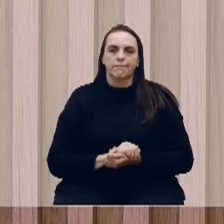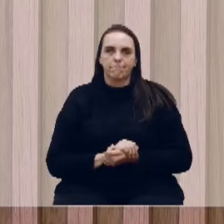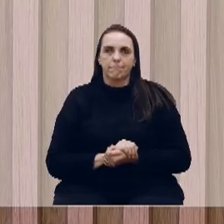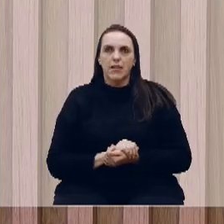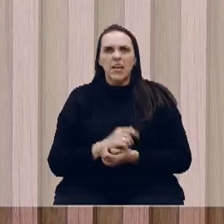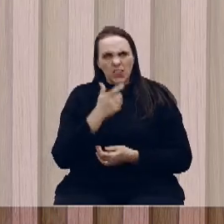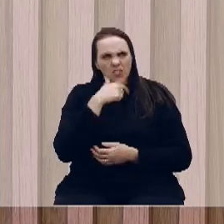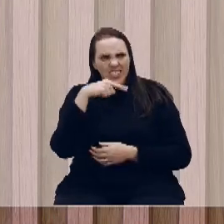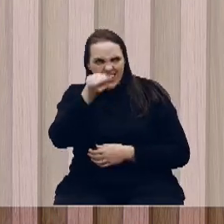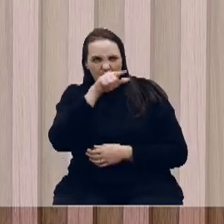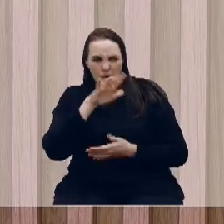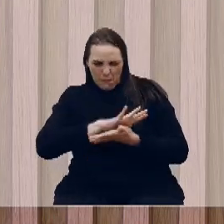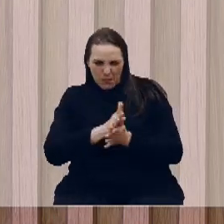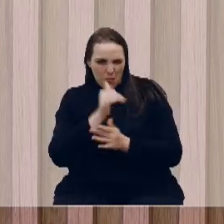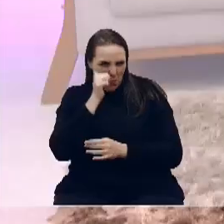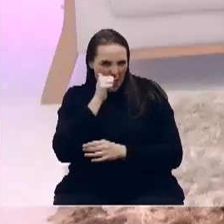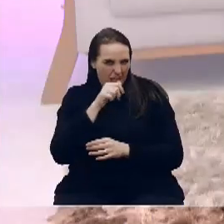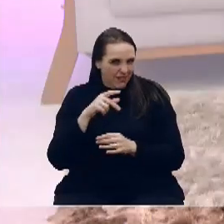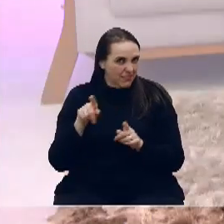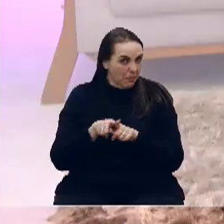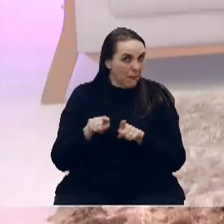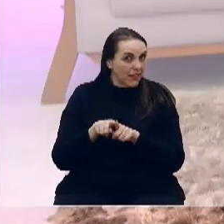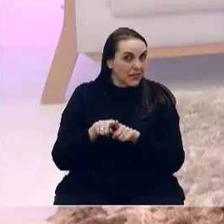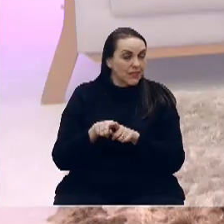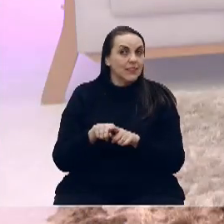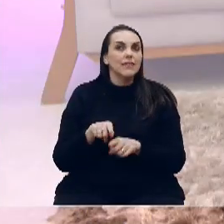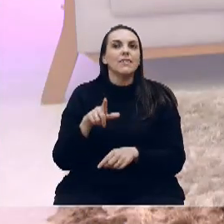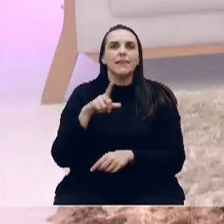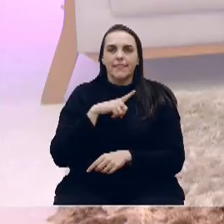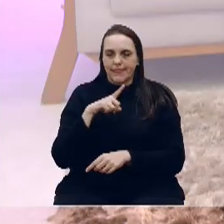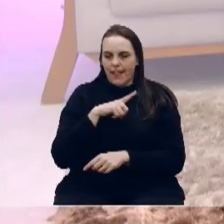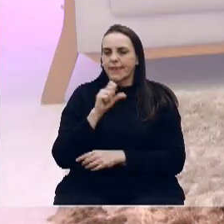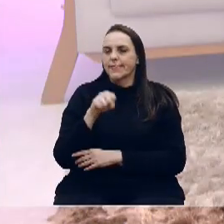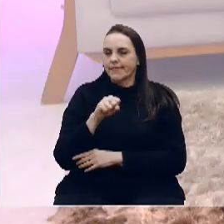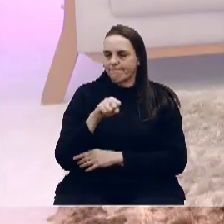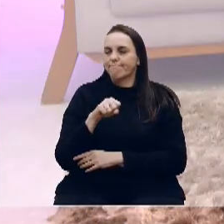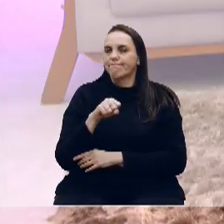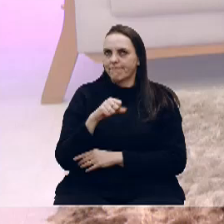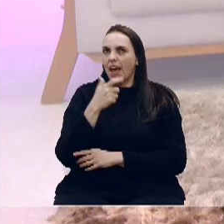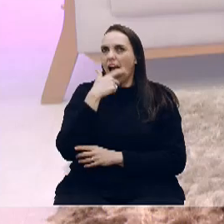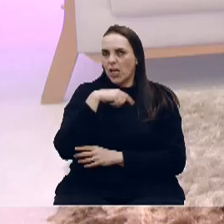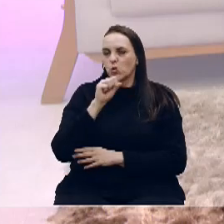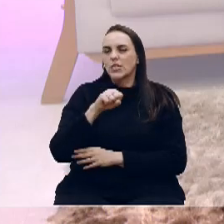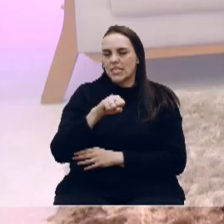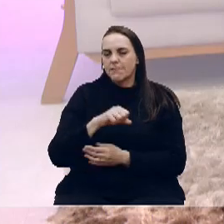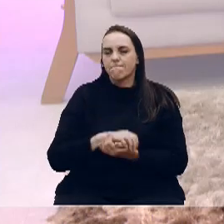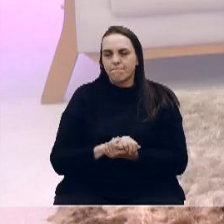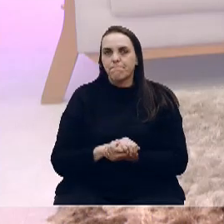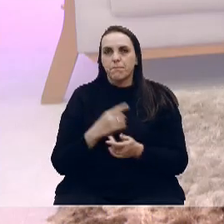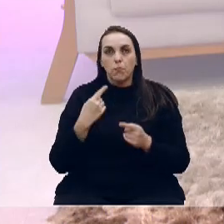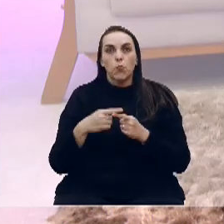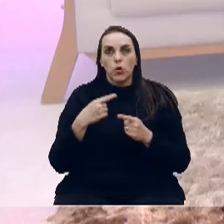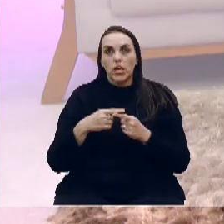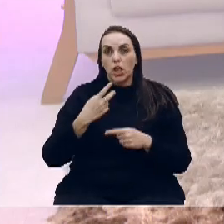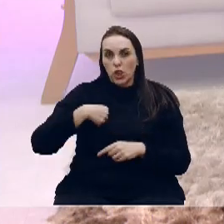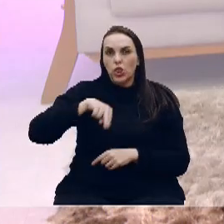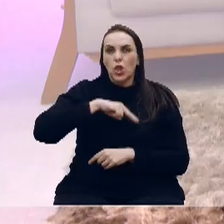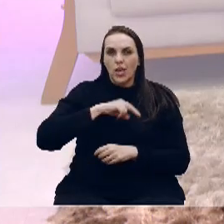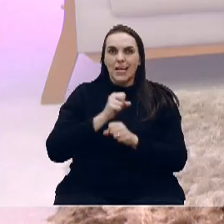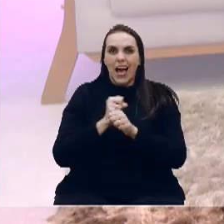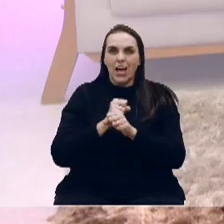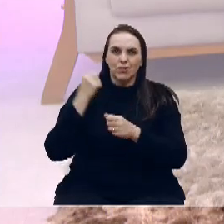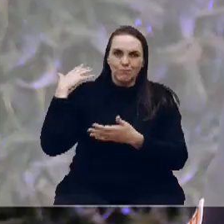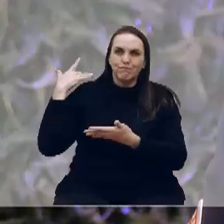próprias mulheres? Acredito que tenha fundamento. Acredito que tenha fundamento, porque eu acho que nós fomos, ao longo dos anos,